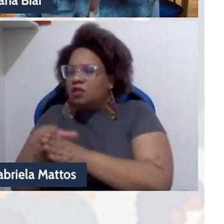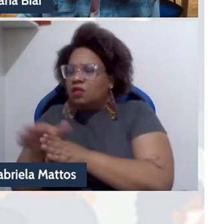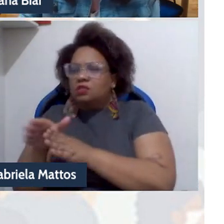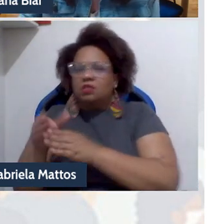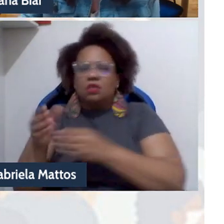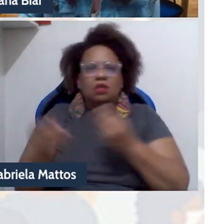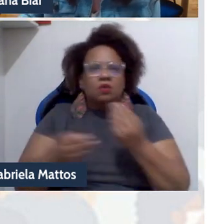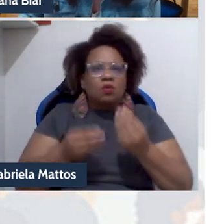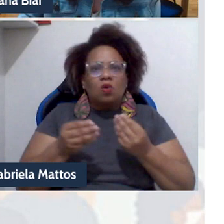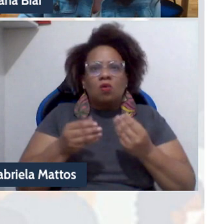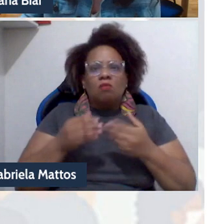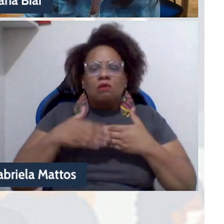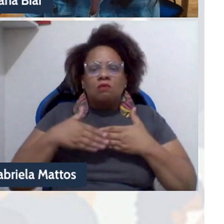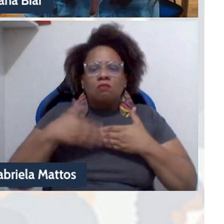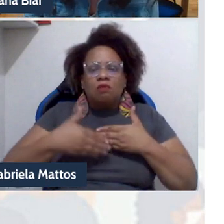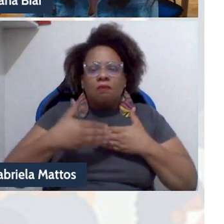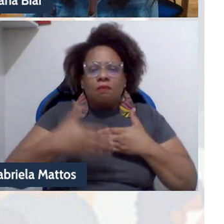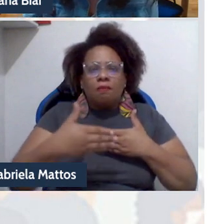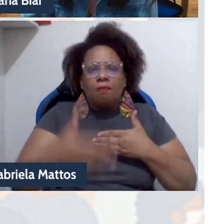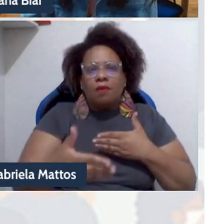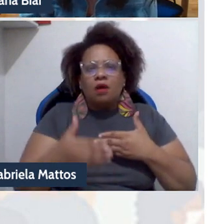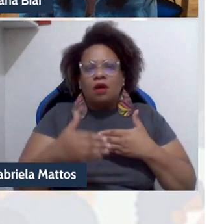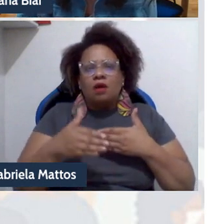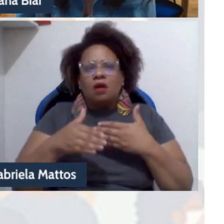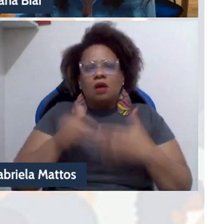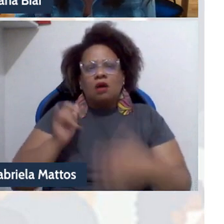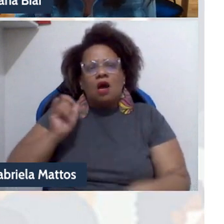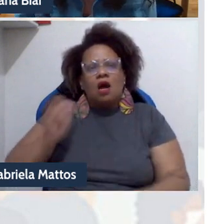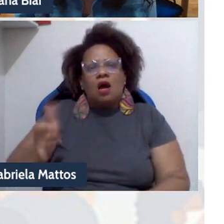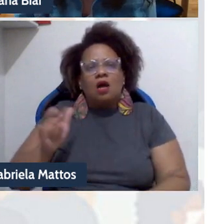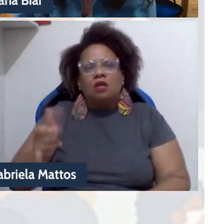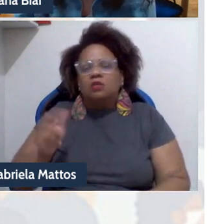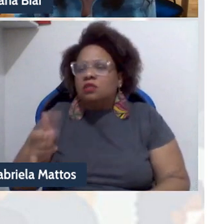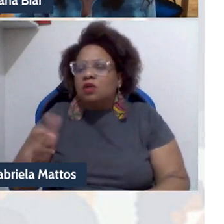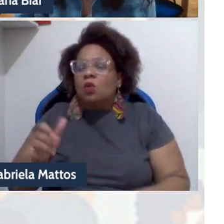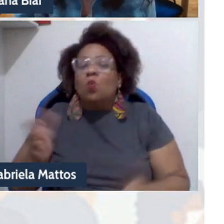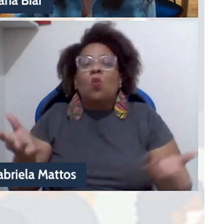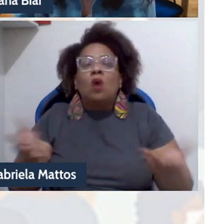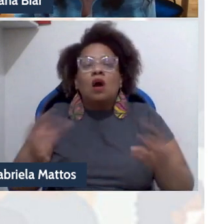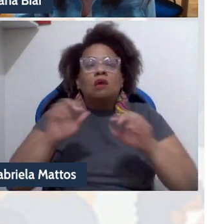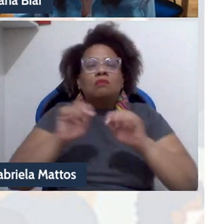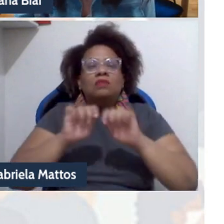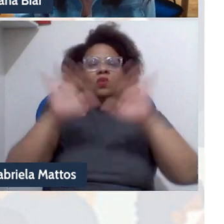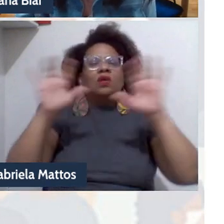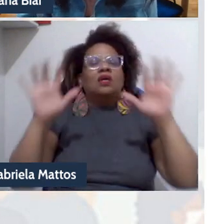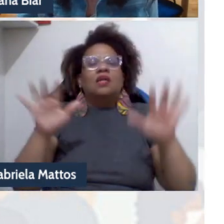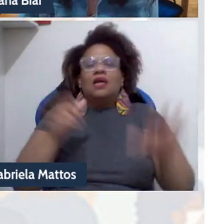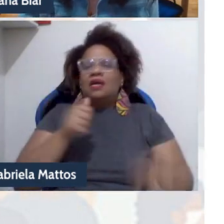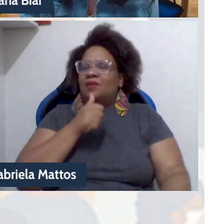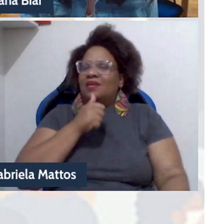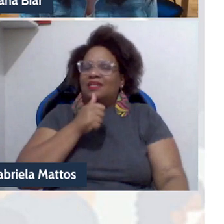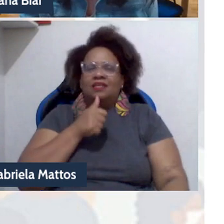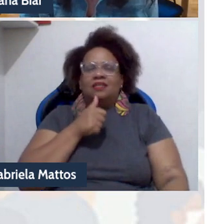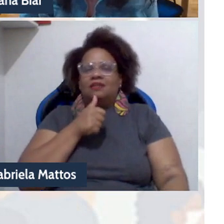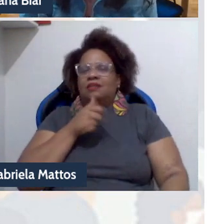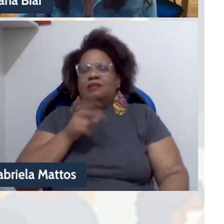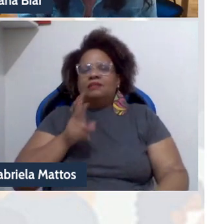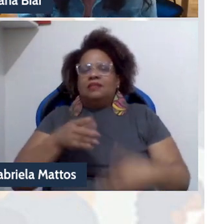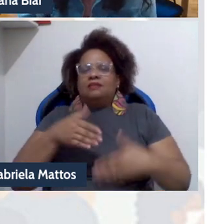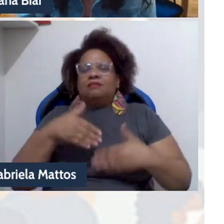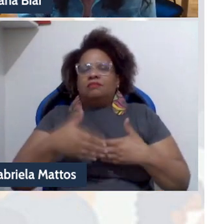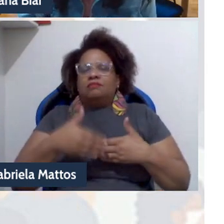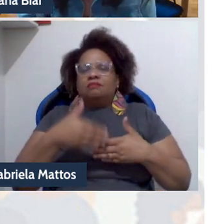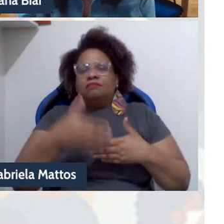O sequenciamento das ações narrativas também não é muito claro. São ações recorrentes, basicamente, né, uma narrativa